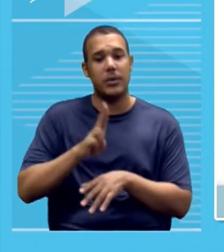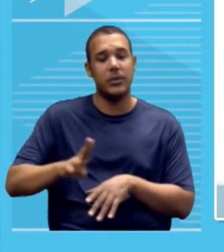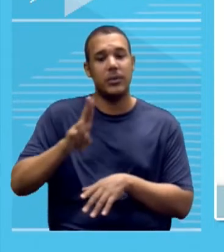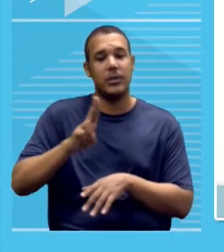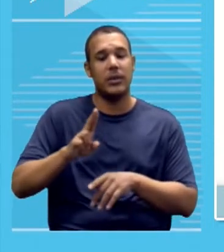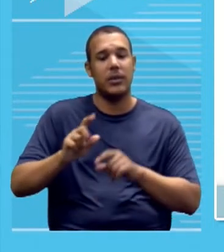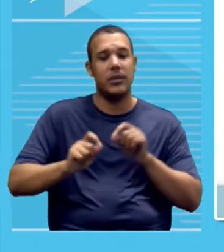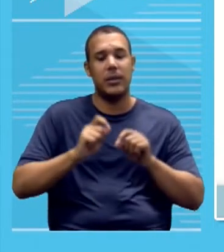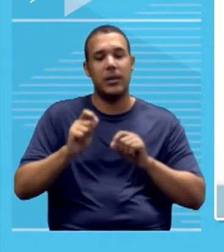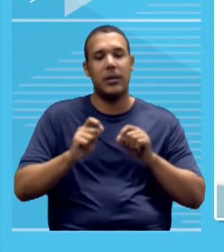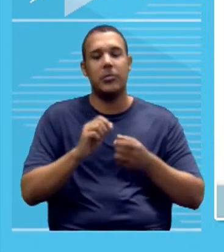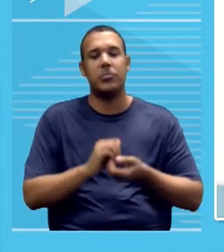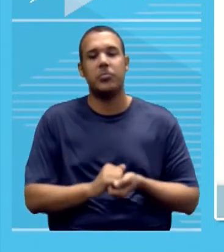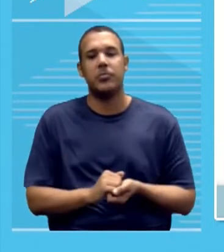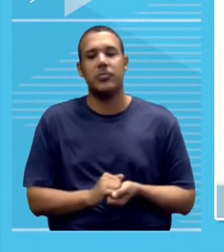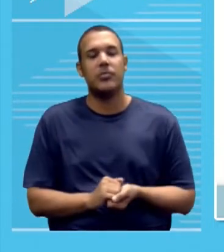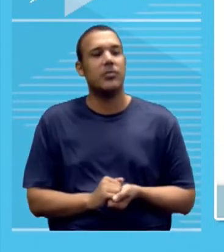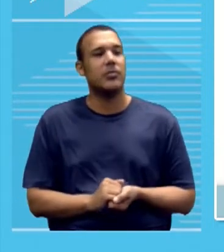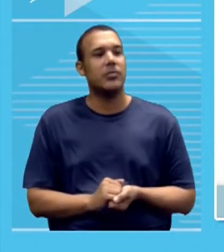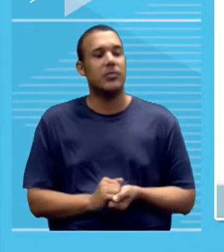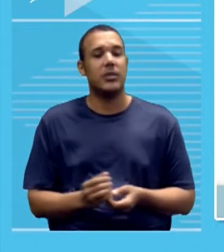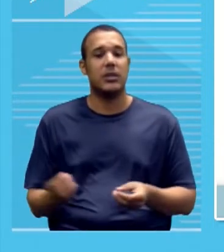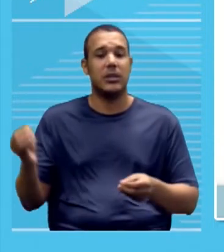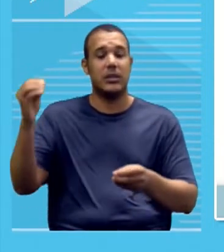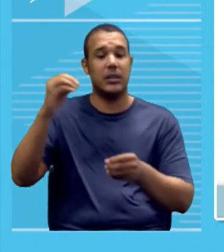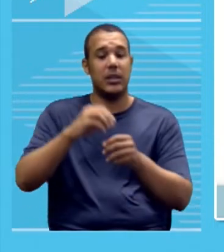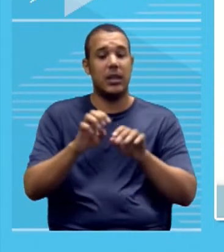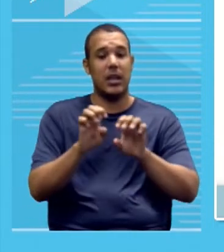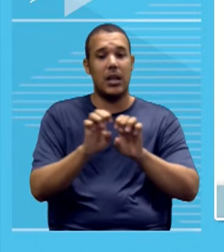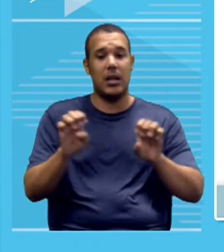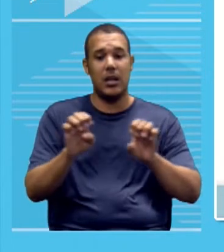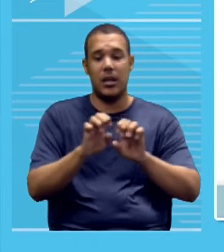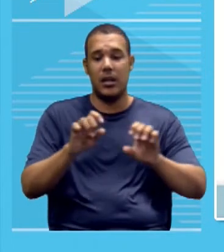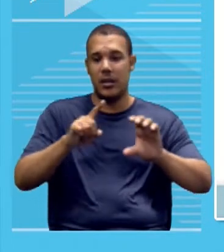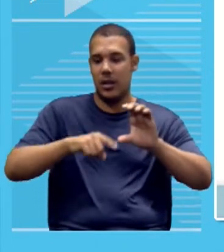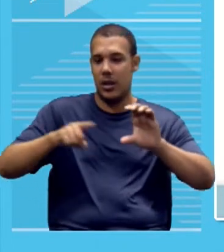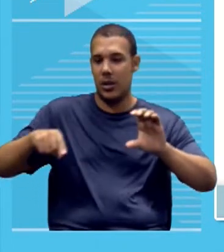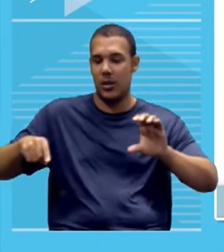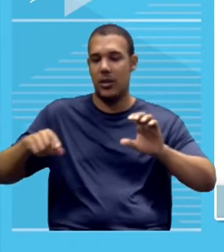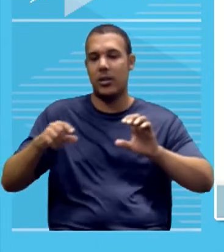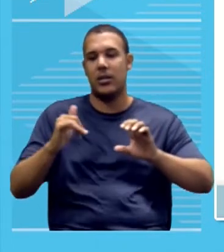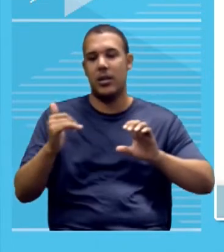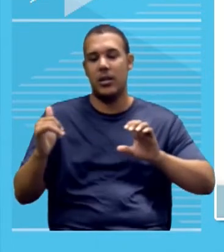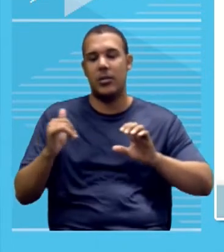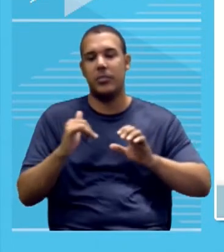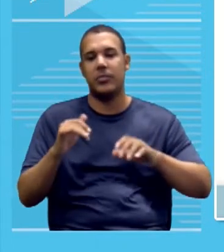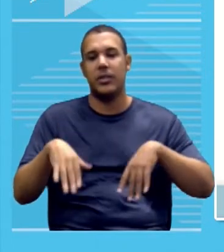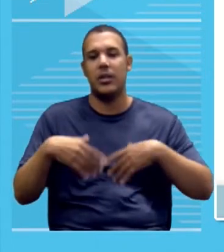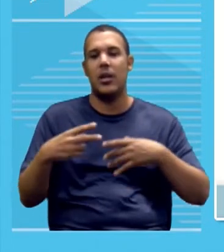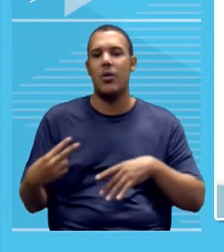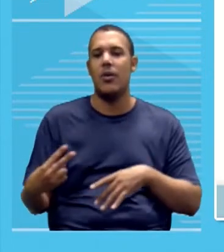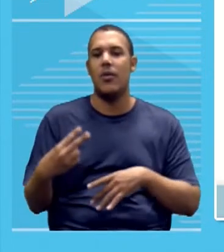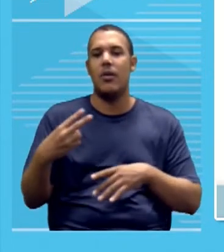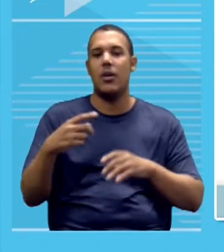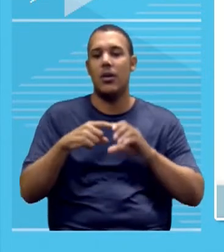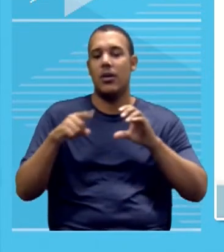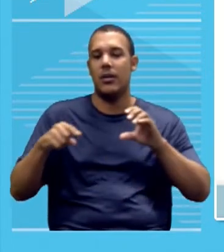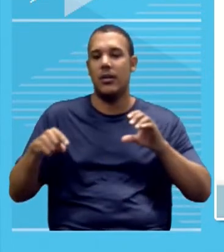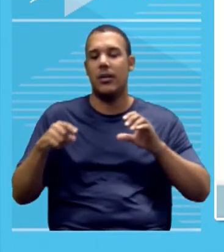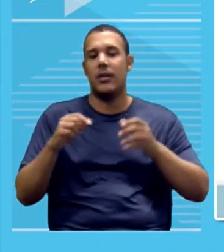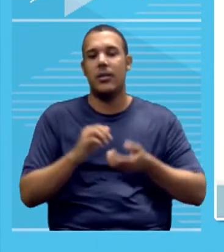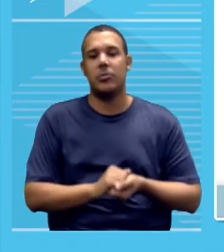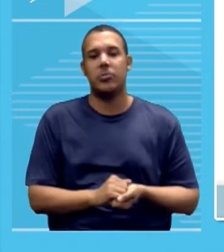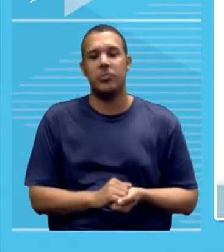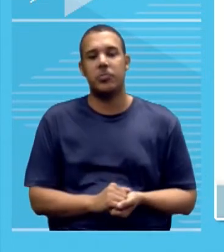onde? Lá na equação da corrente elétrica. Então, qual seria o valor da minha corrente? Minha